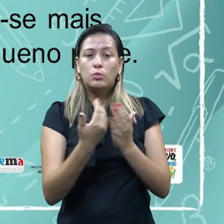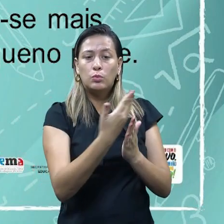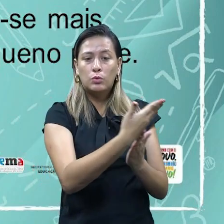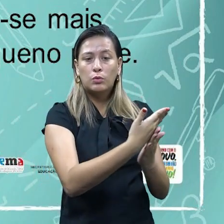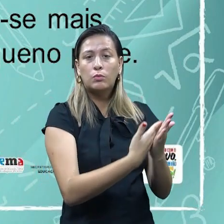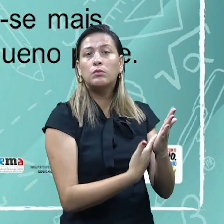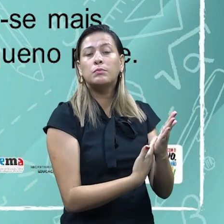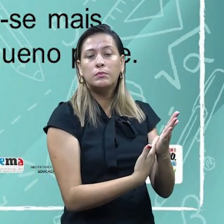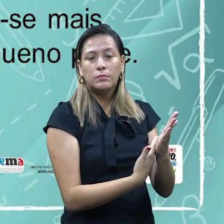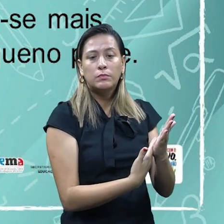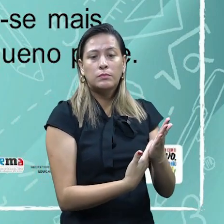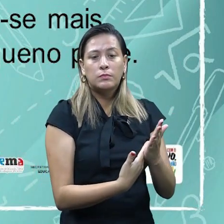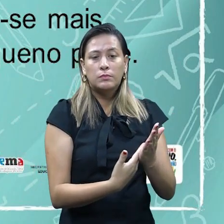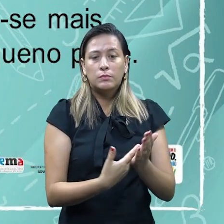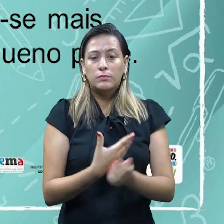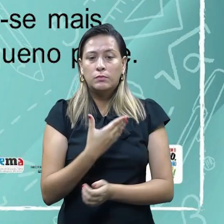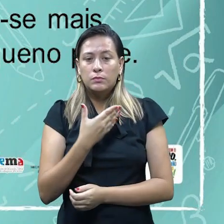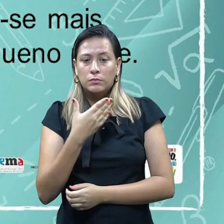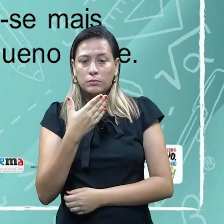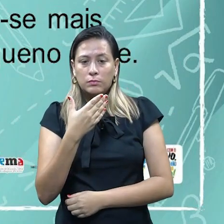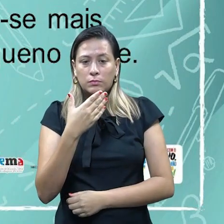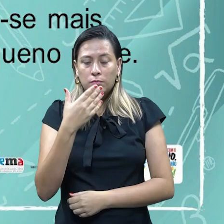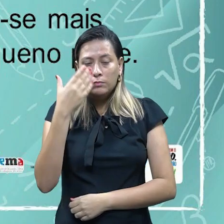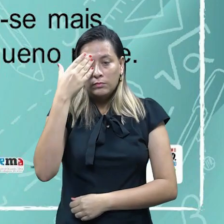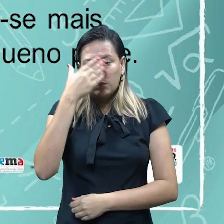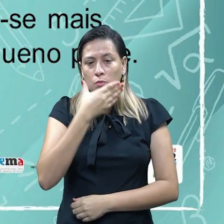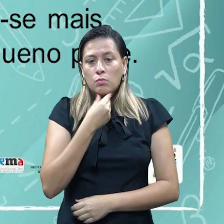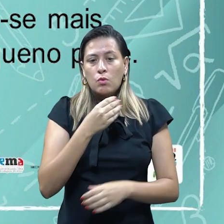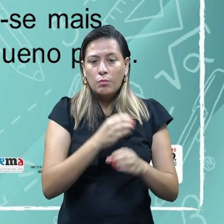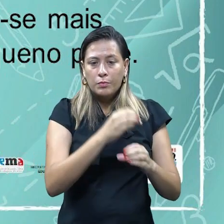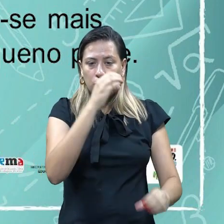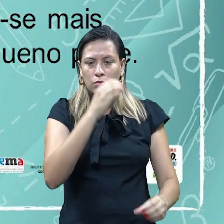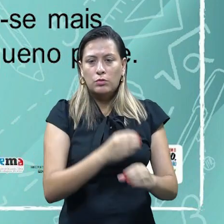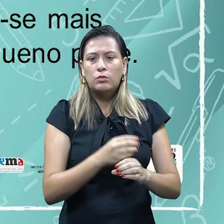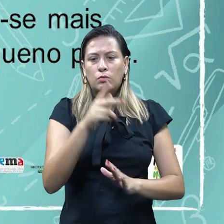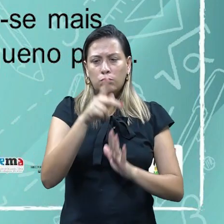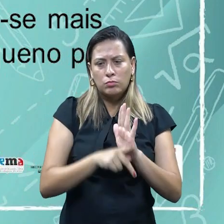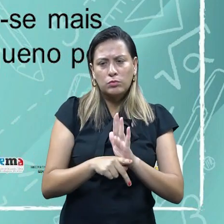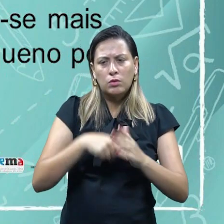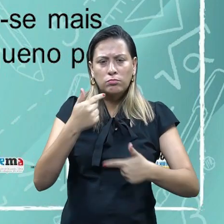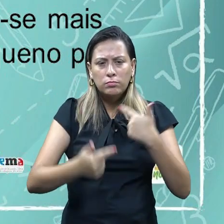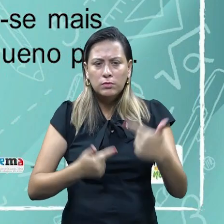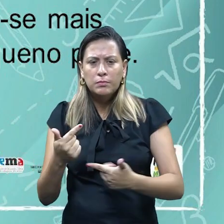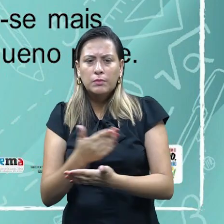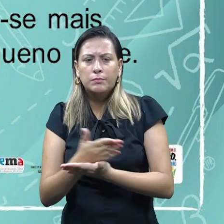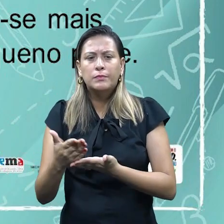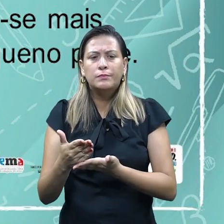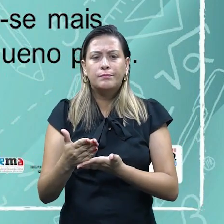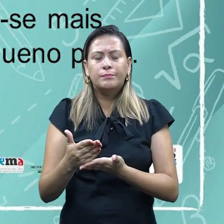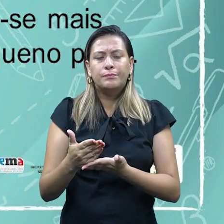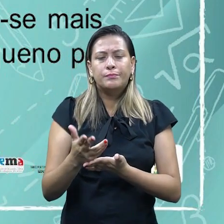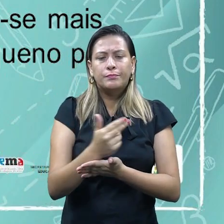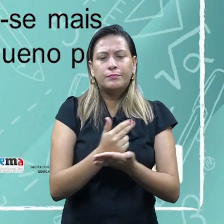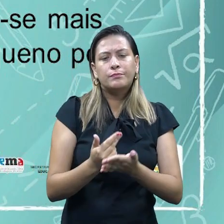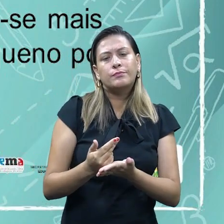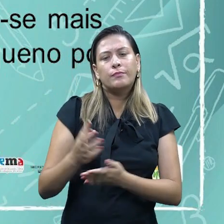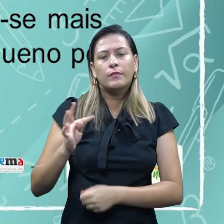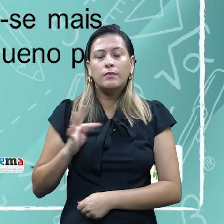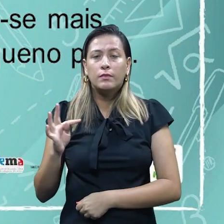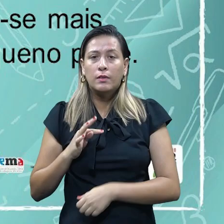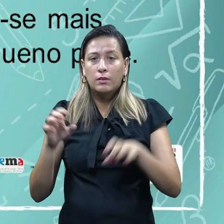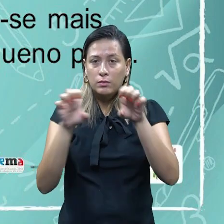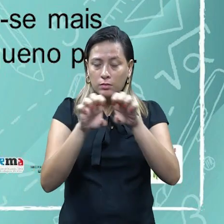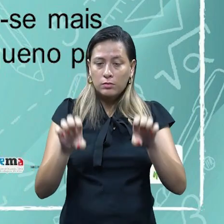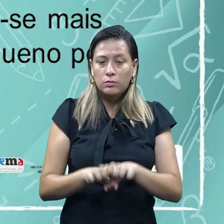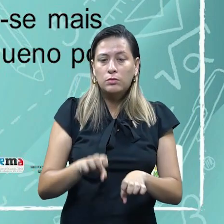engenheiro de projeto começou a trabalhar para criar desenhos técnicos em estrutura 2D. Com o tempo, o software